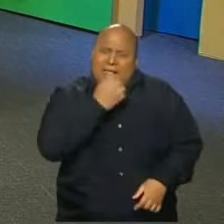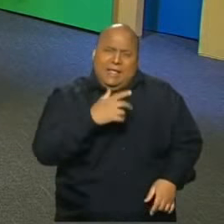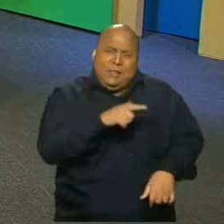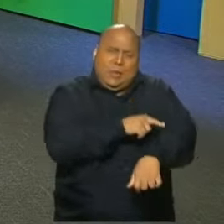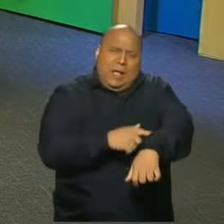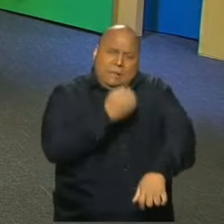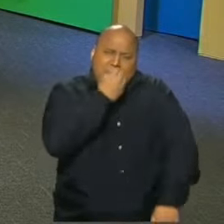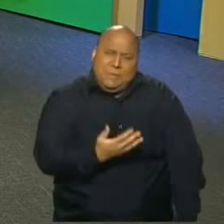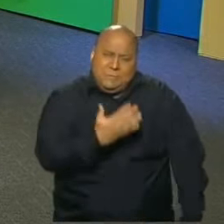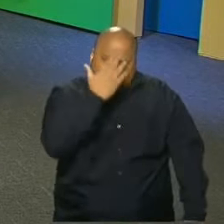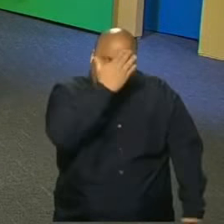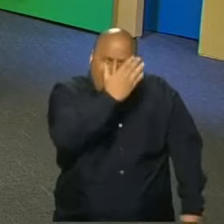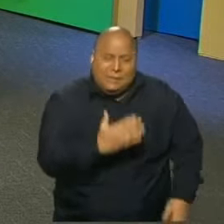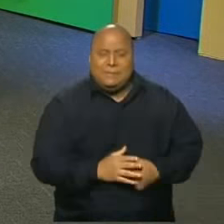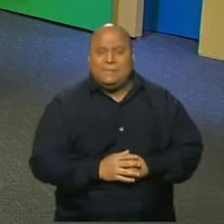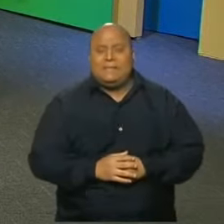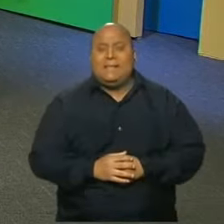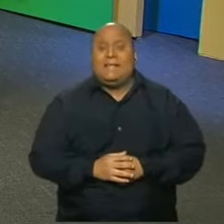Obrigado.